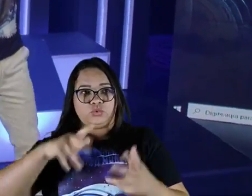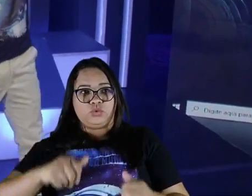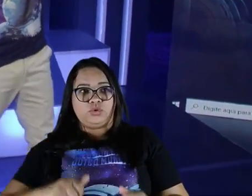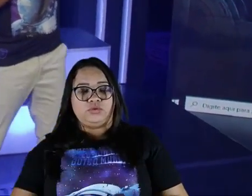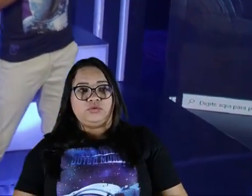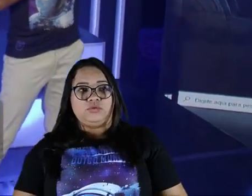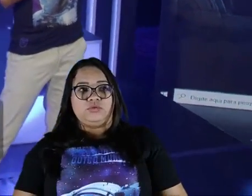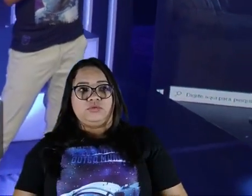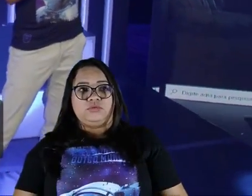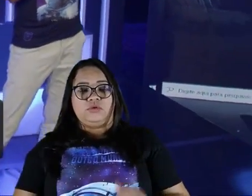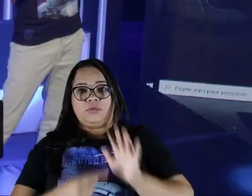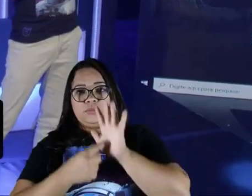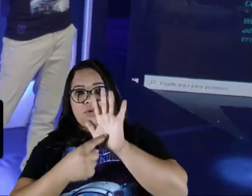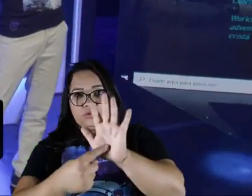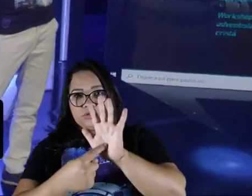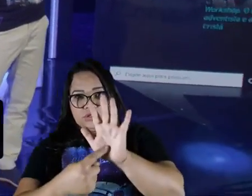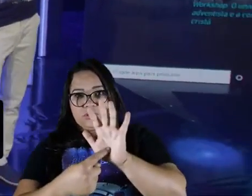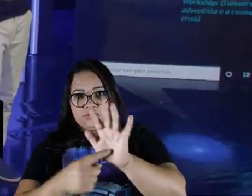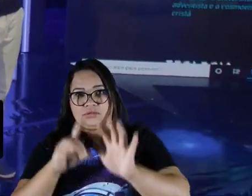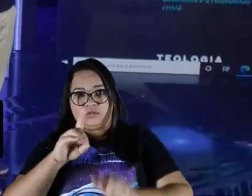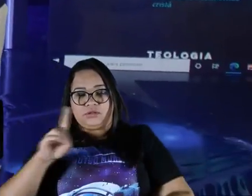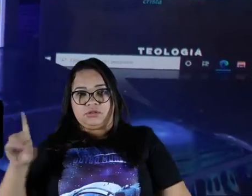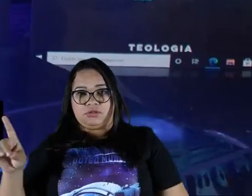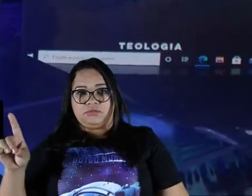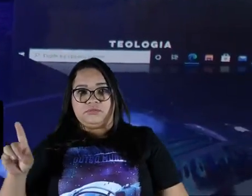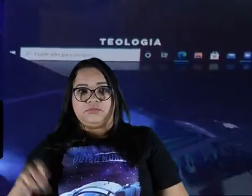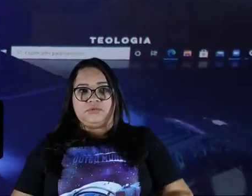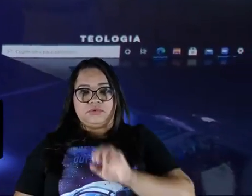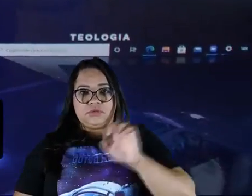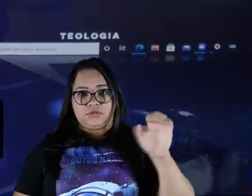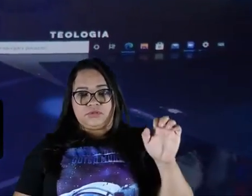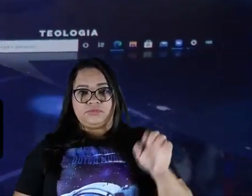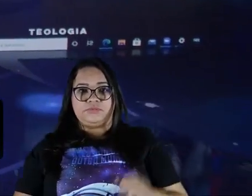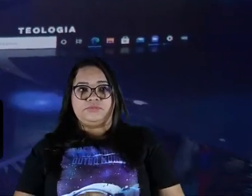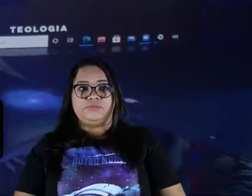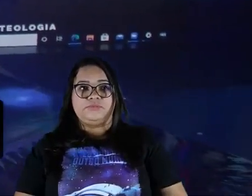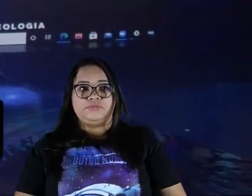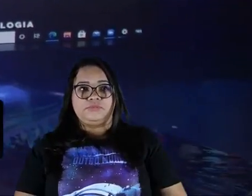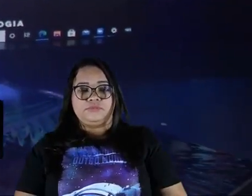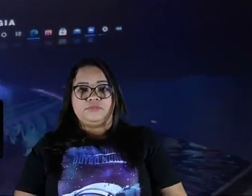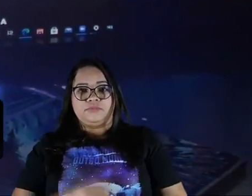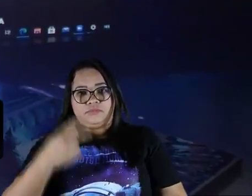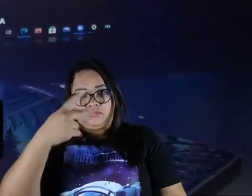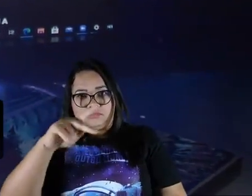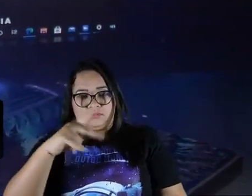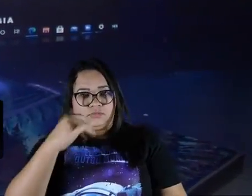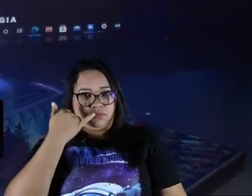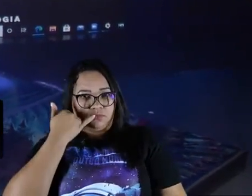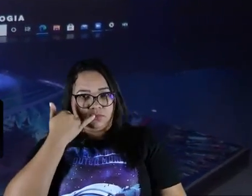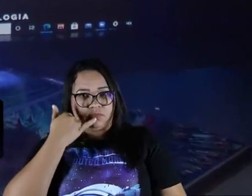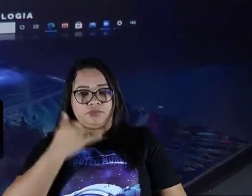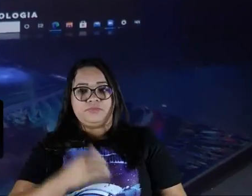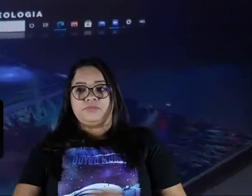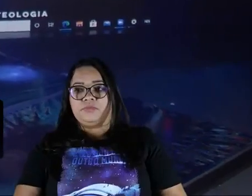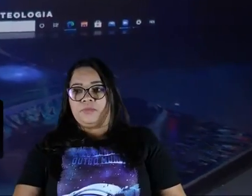mostrar para a câmera aqui da direita, da esquerda, aqui, ó. Tá aqui, tá. Opa, no, aqui, tá, ó. Tá aí, no seu celular. Se inscreveu, tá aqui e o número. E aí, depois que se